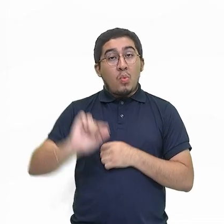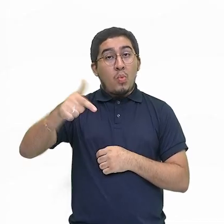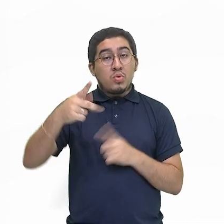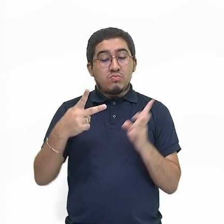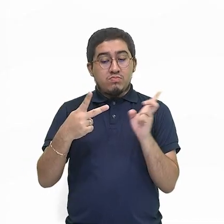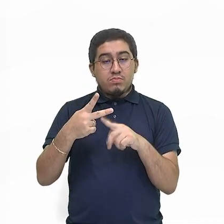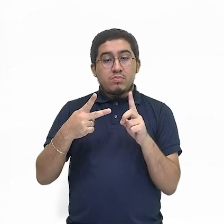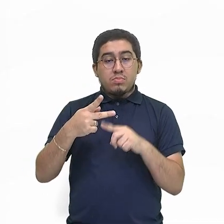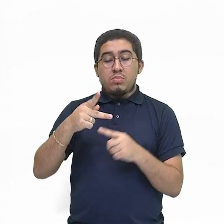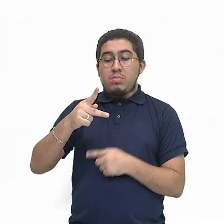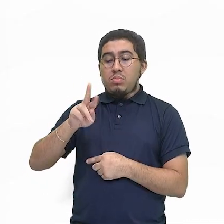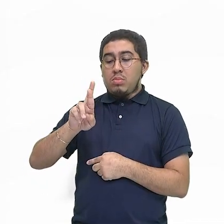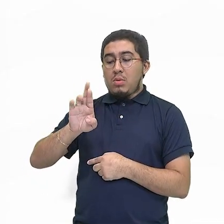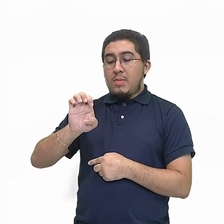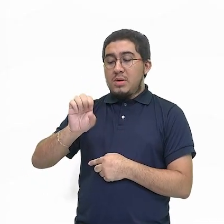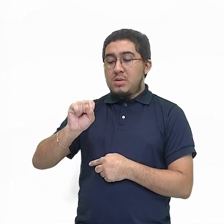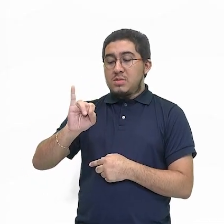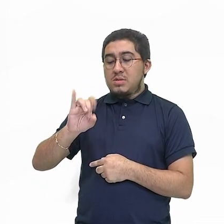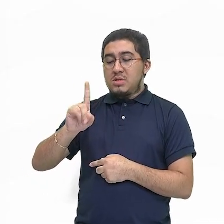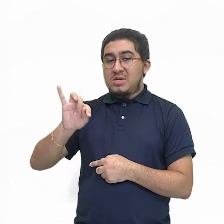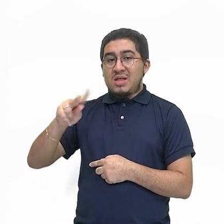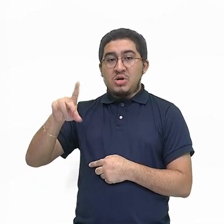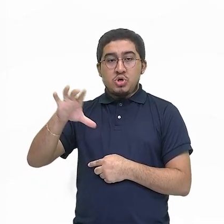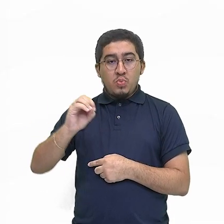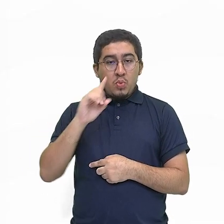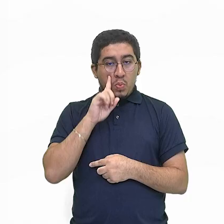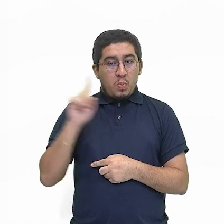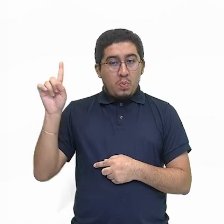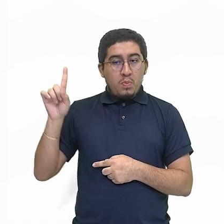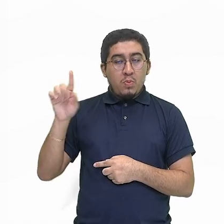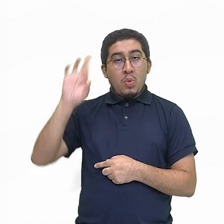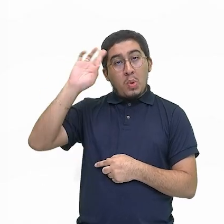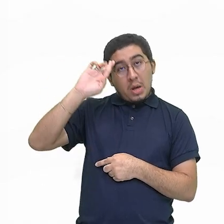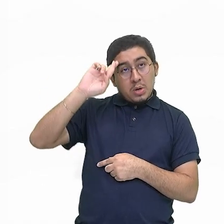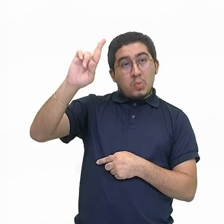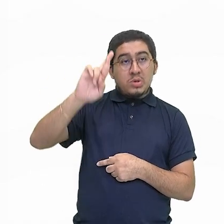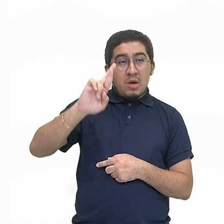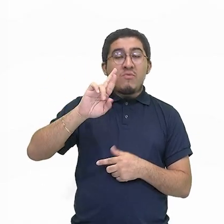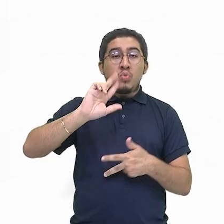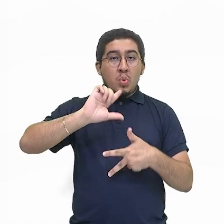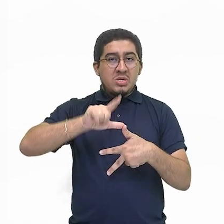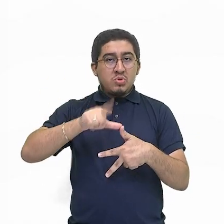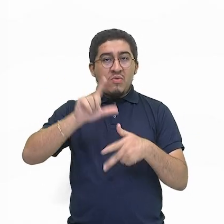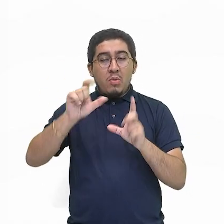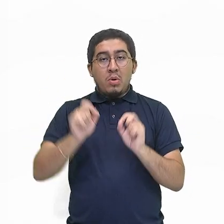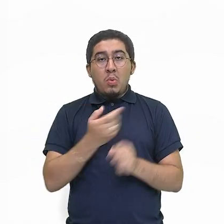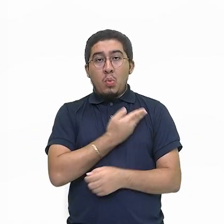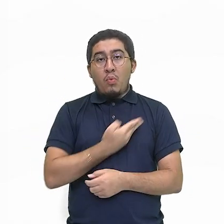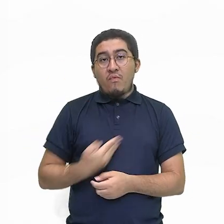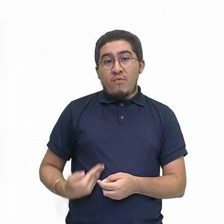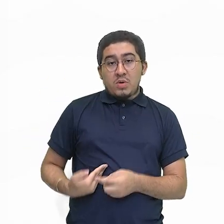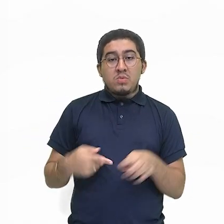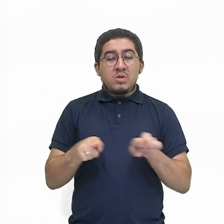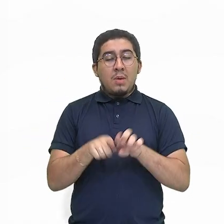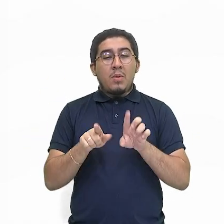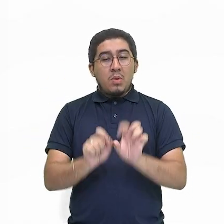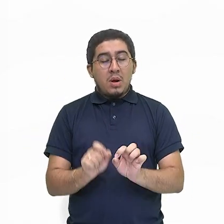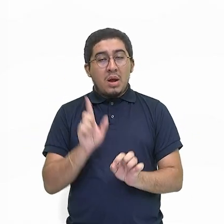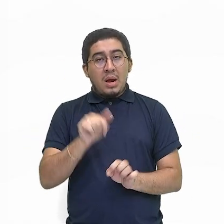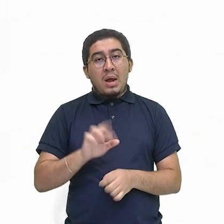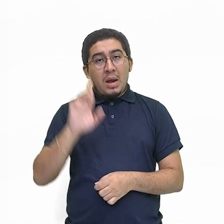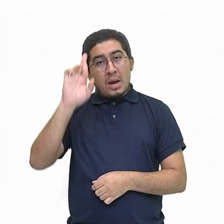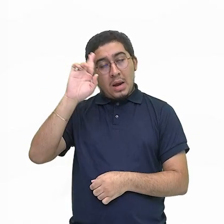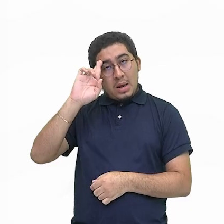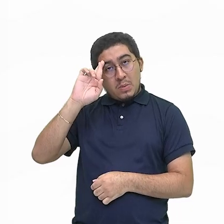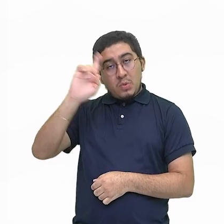presidencialismo. Este é o sistema em que o chefe do poder executivo, que é o governo, é também chefe de